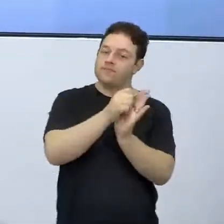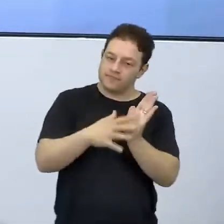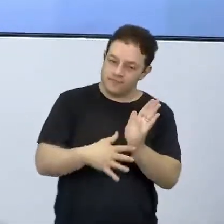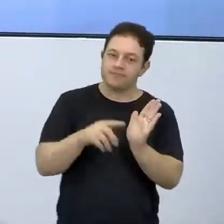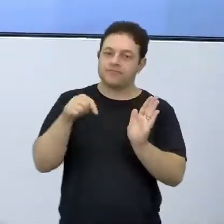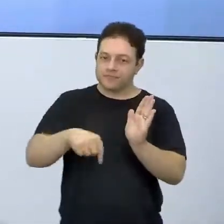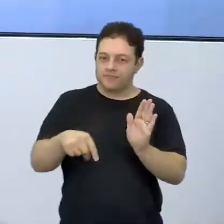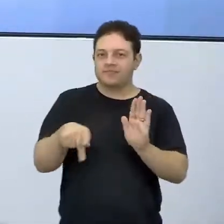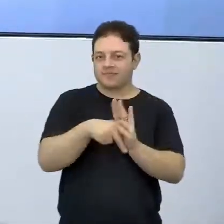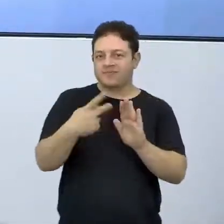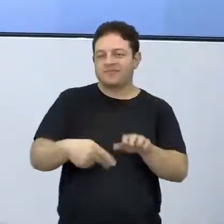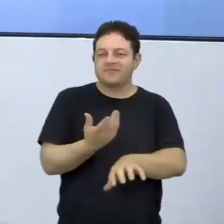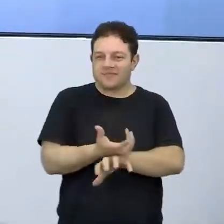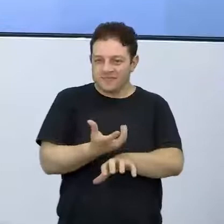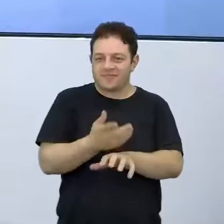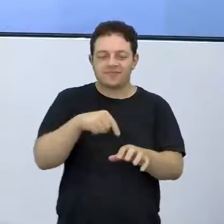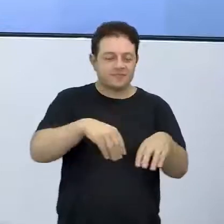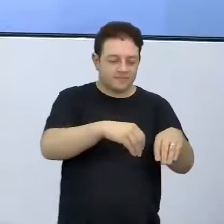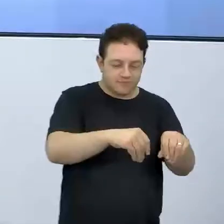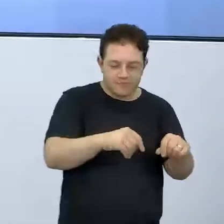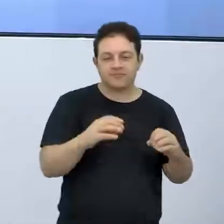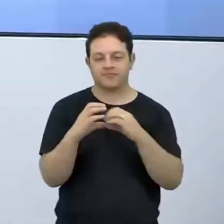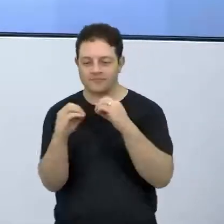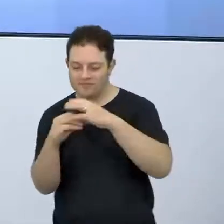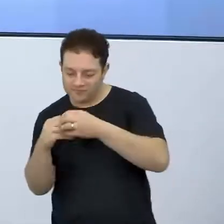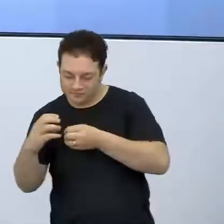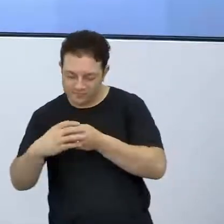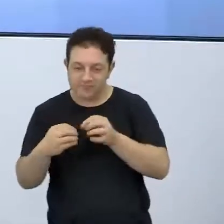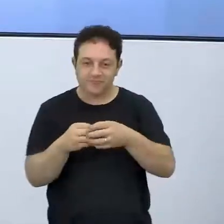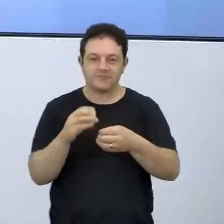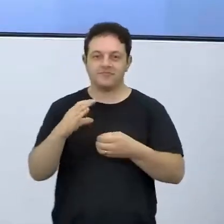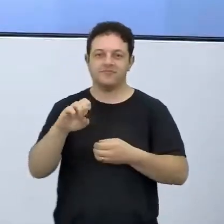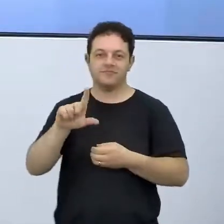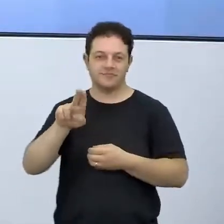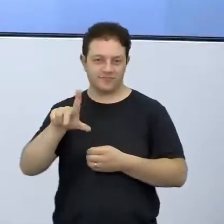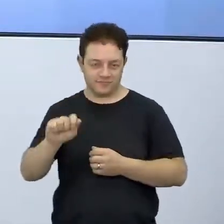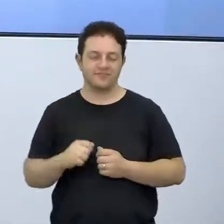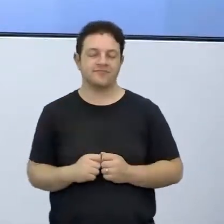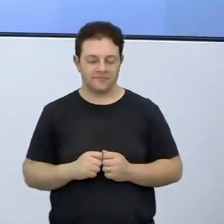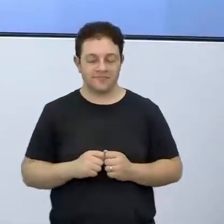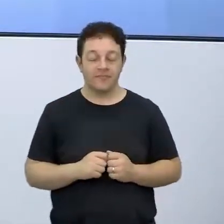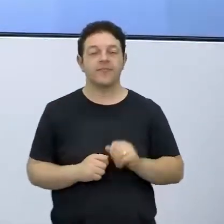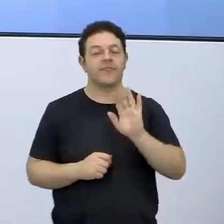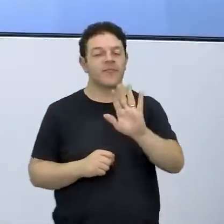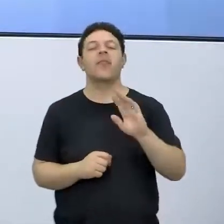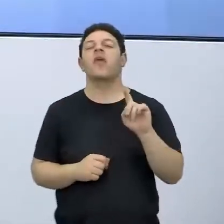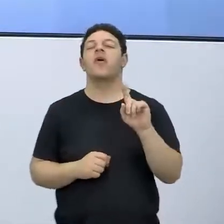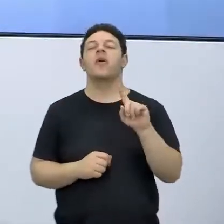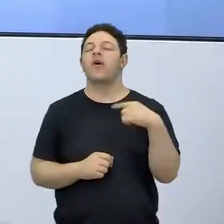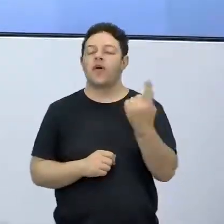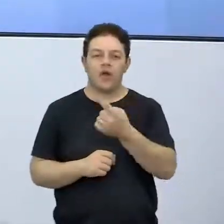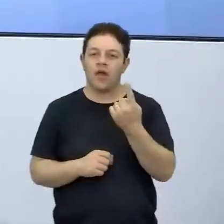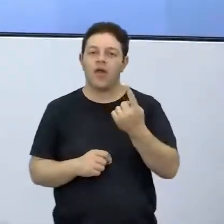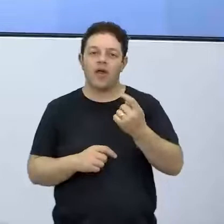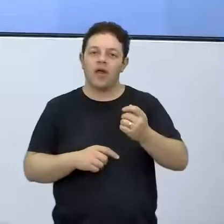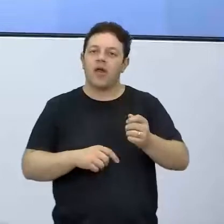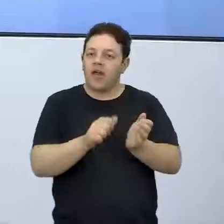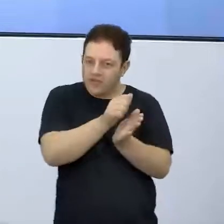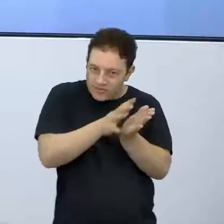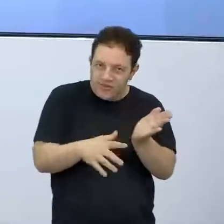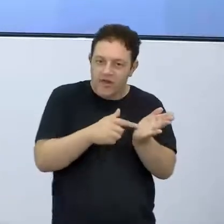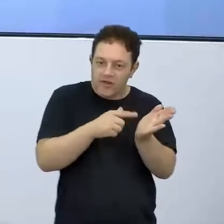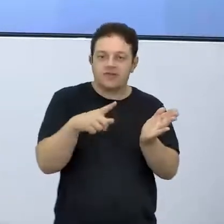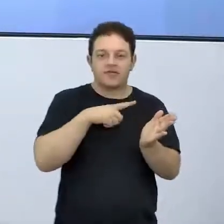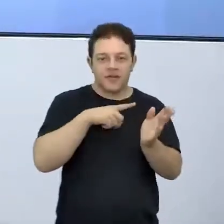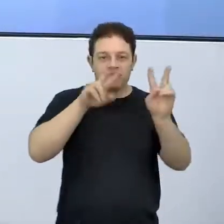atividades aqui do nosso componente do solo à célula. Então, em praticamente todas as atividades do nosso componente, vocês viram